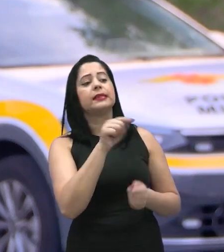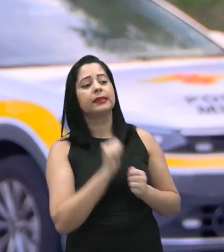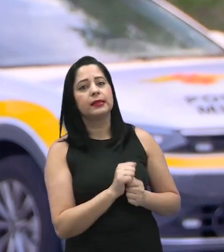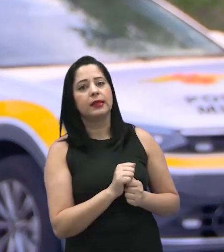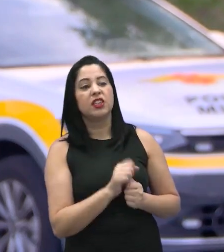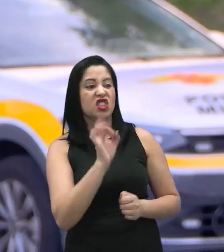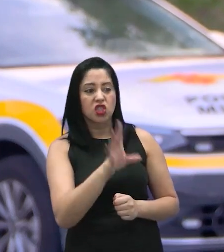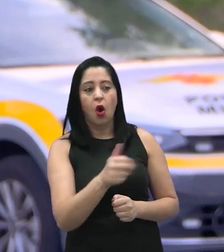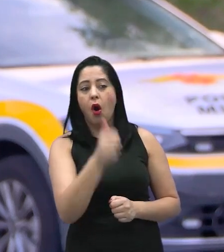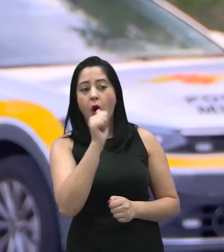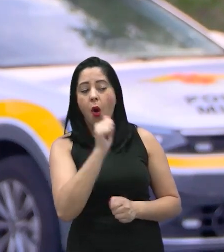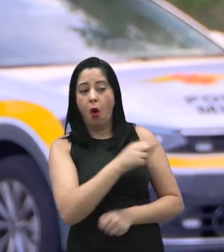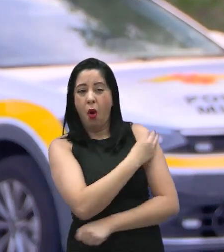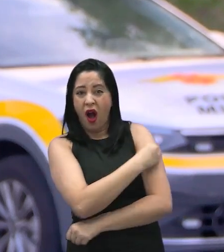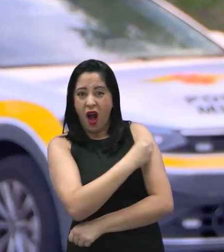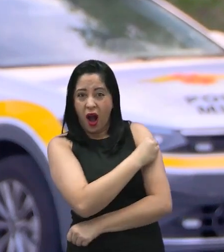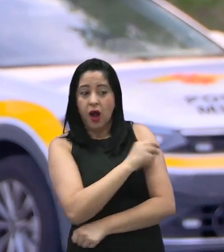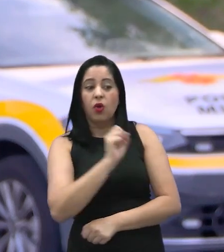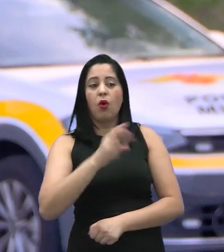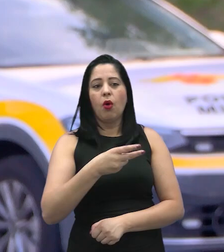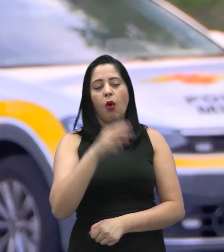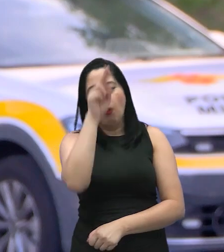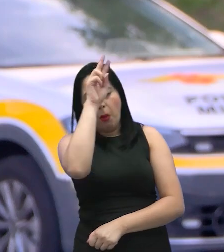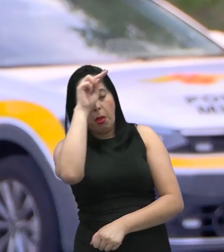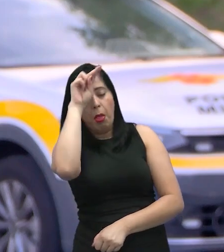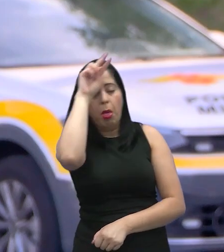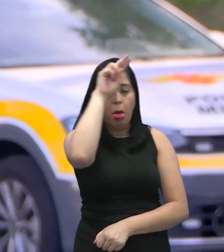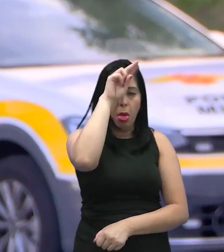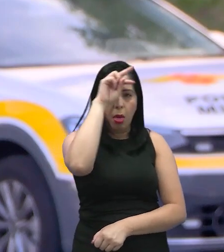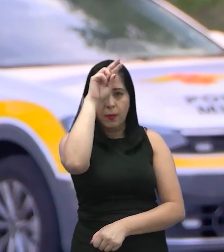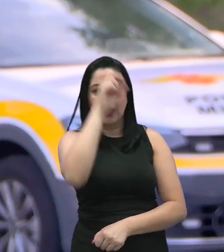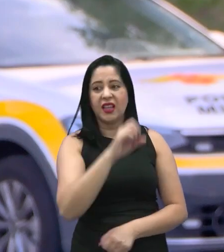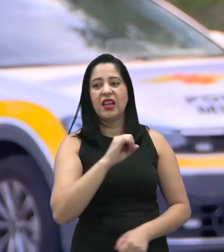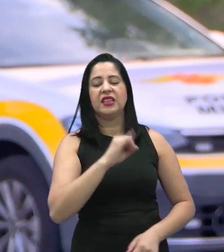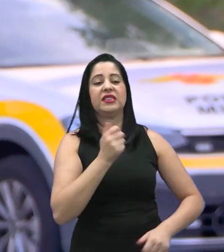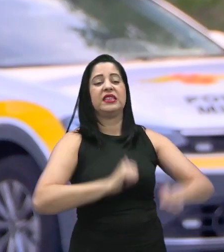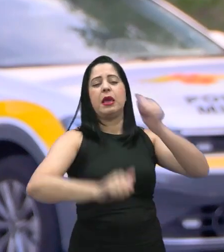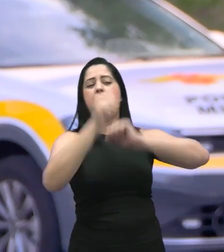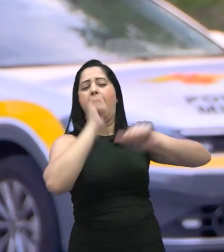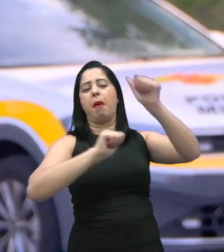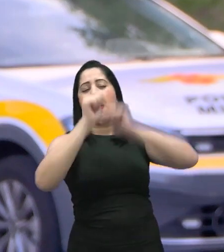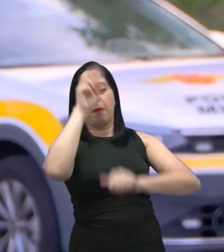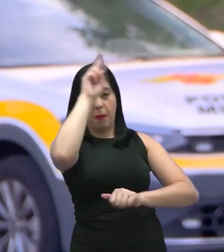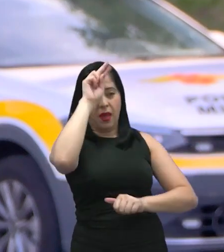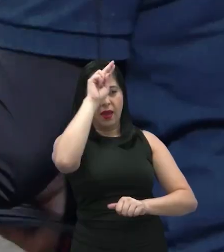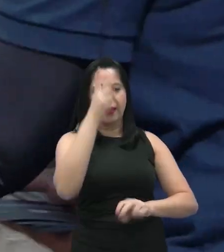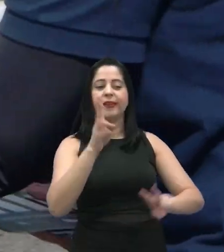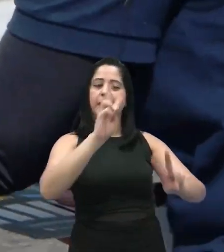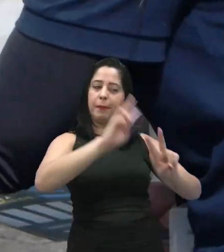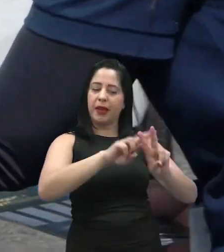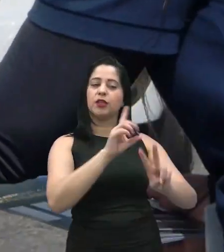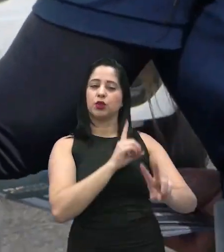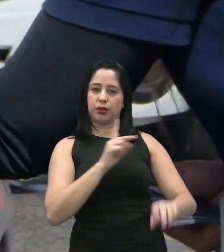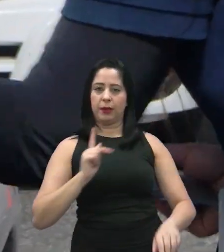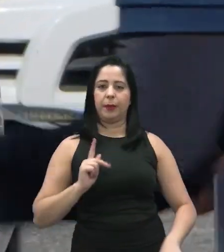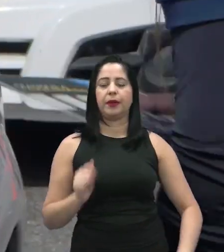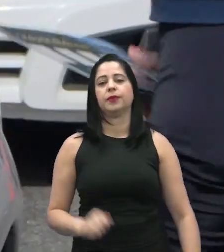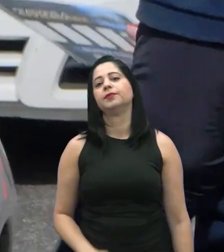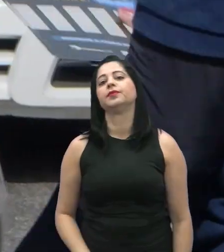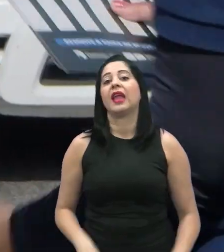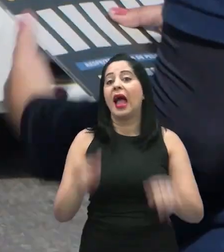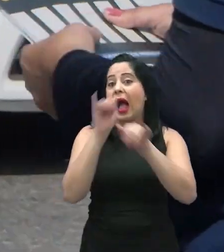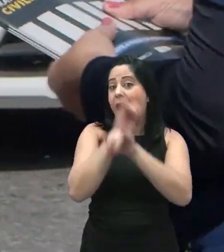ele está só alcoolizado ou talvez embriagado. Se for embriagado, ele pode ser conduzido inclusive ao DP. E as campanhas